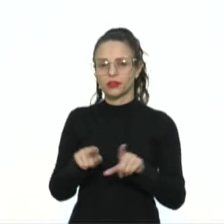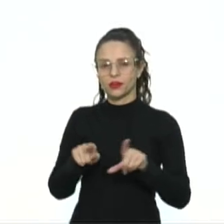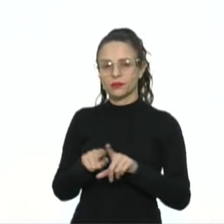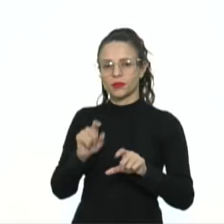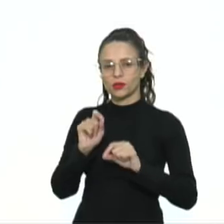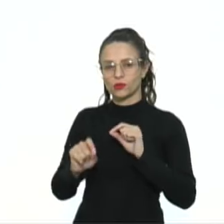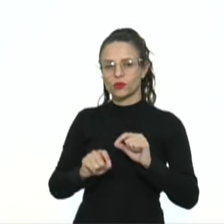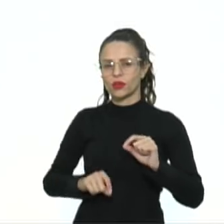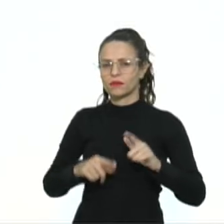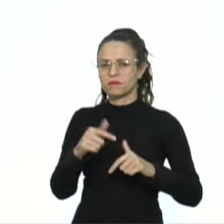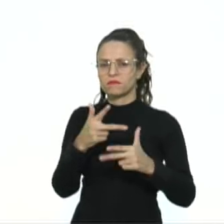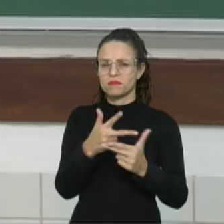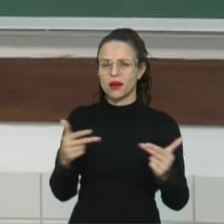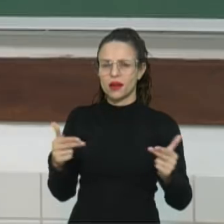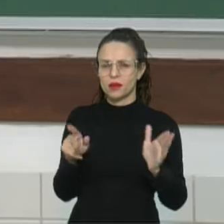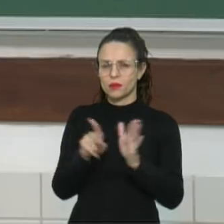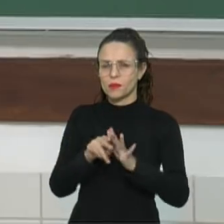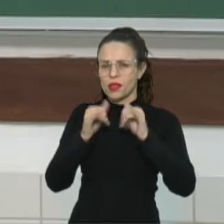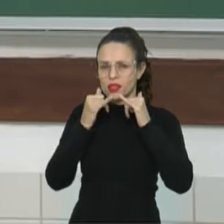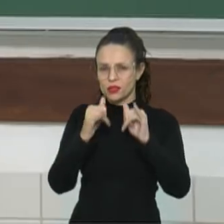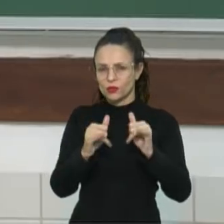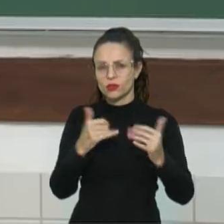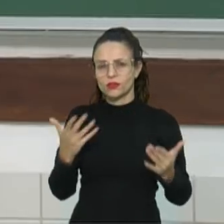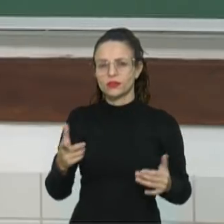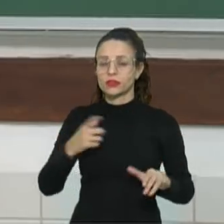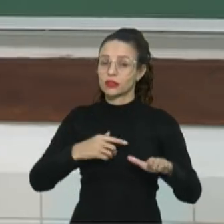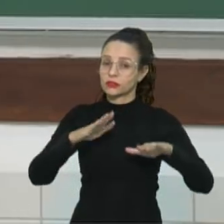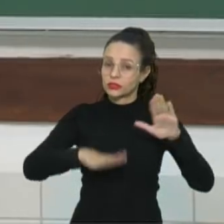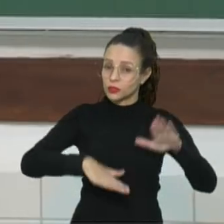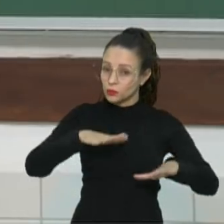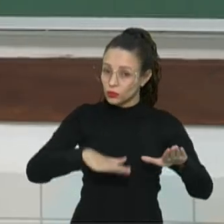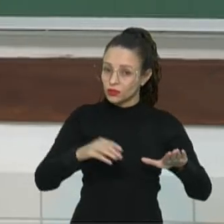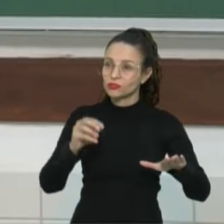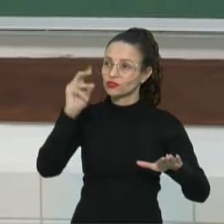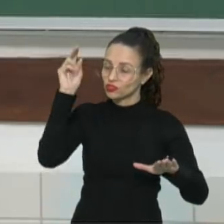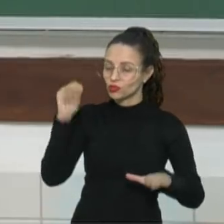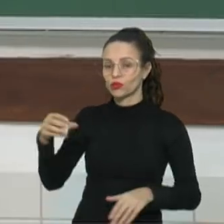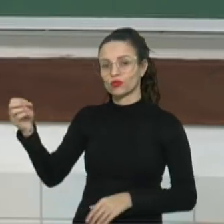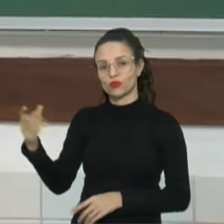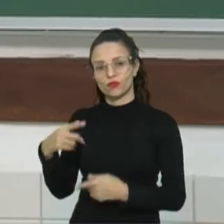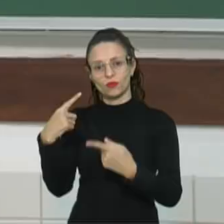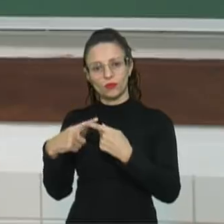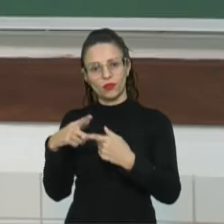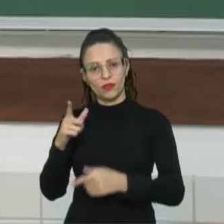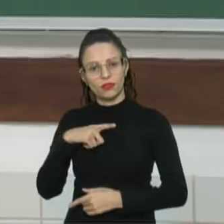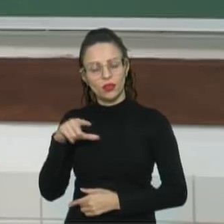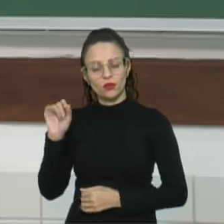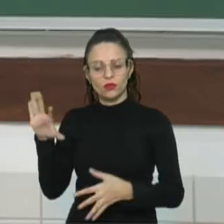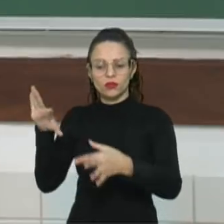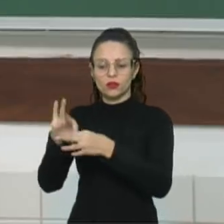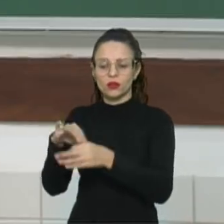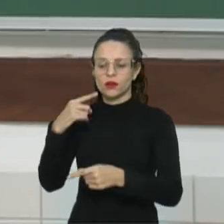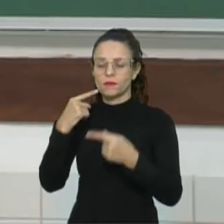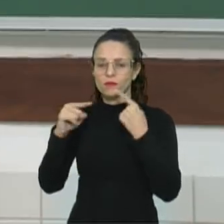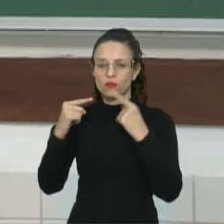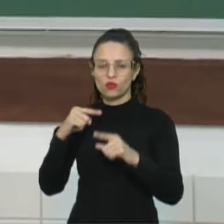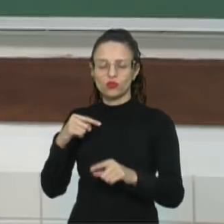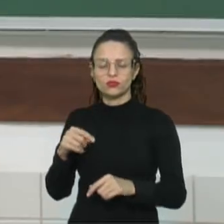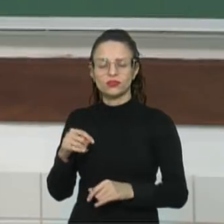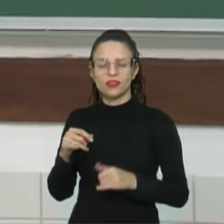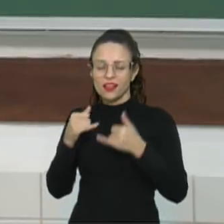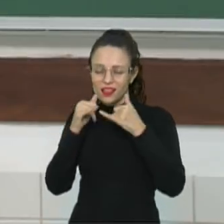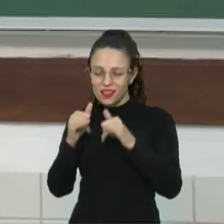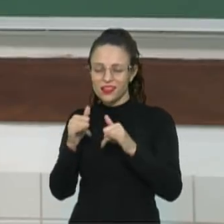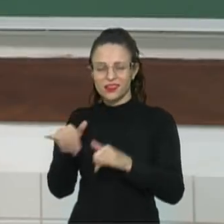instrumentos eletrônicos. Então o antigo porque tem a questão do tambor, da batucada, e o novo porque traz a questão da música eletrônica também